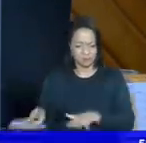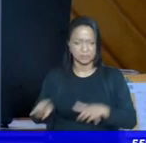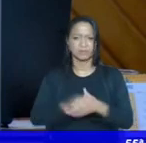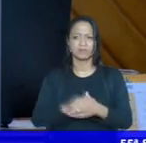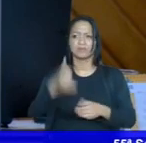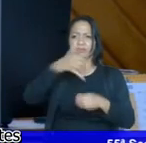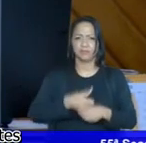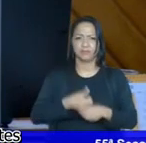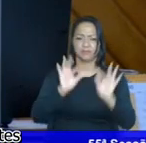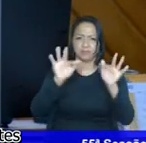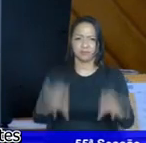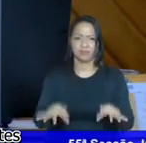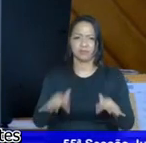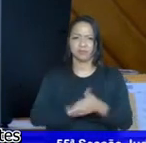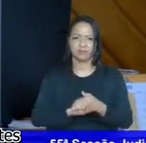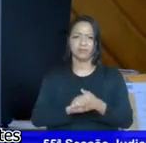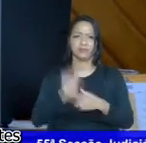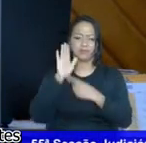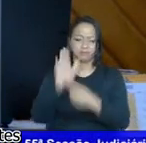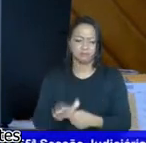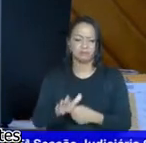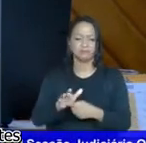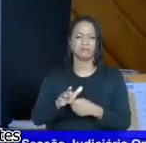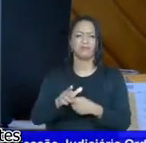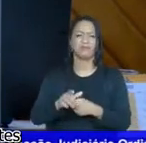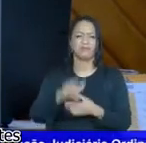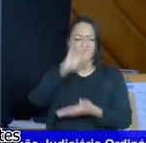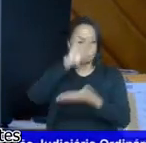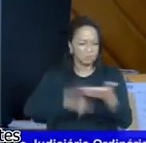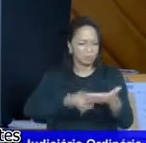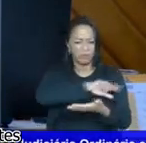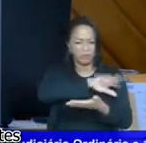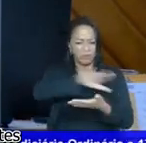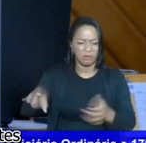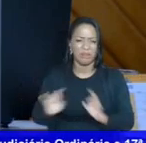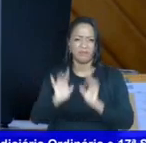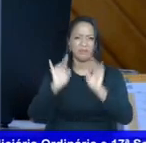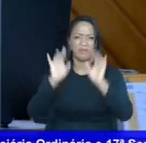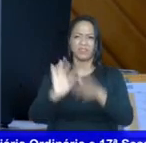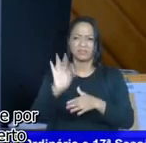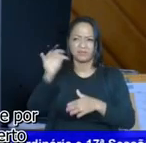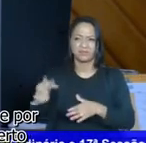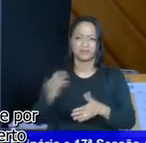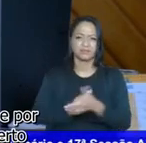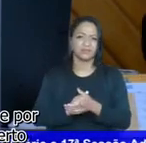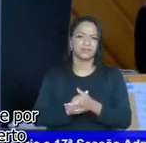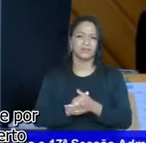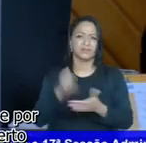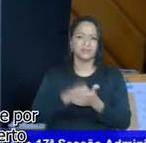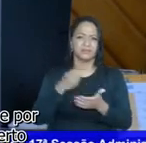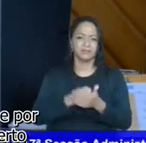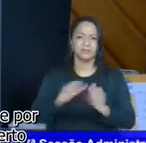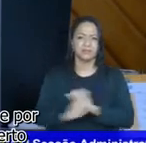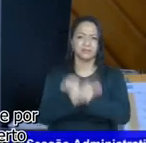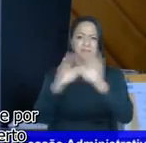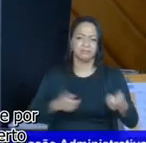combustíveis adquiridos para esse fim. A mera apresentação de notas genéricas, com descrição de venda futura ou tickets, não cumpre a exigência de